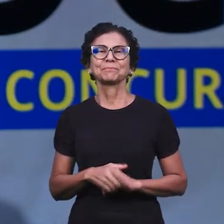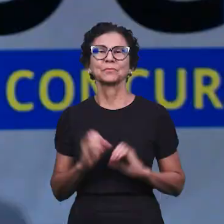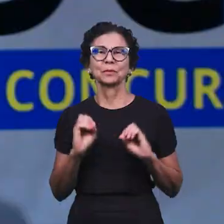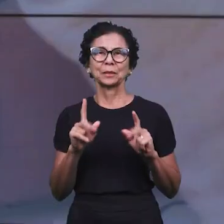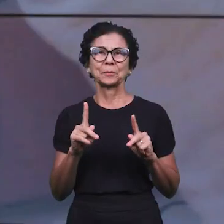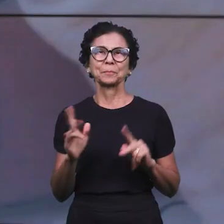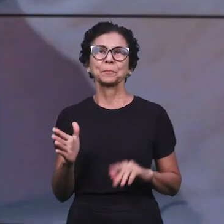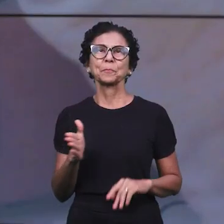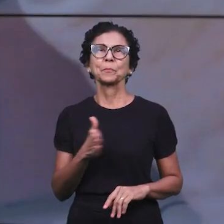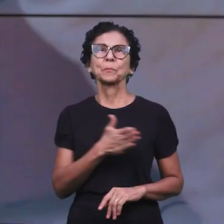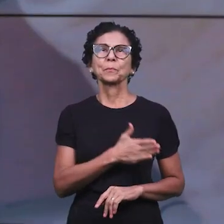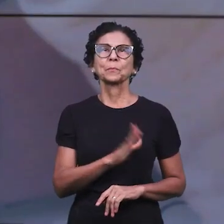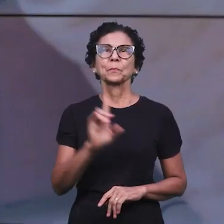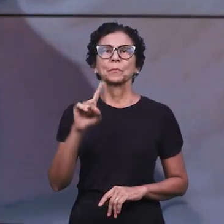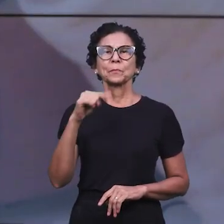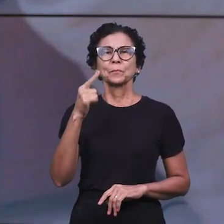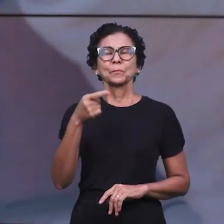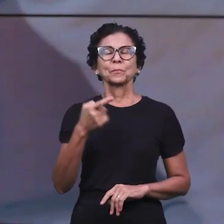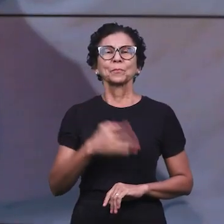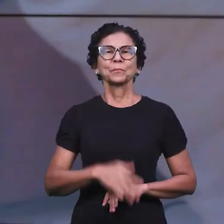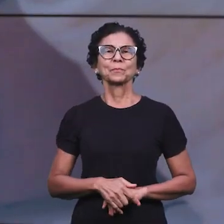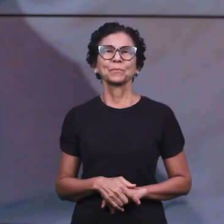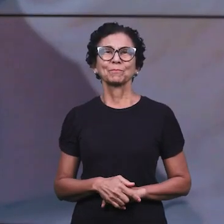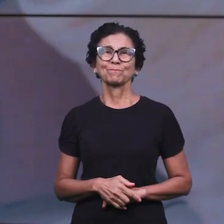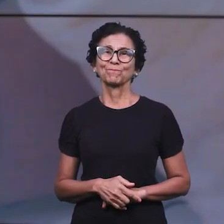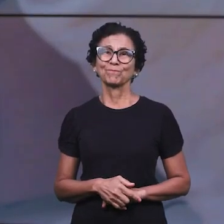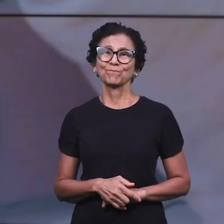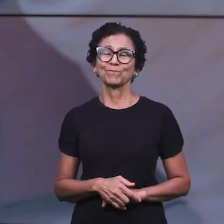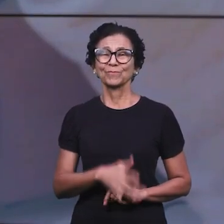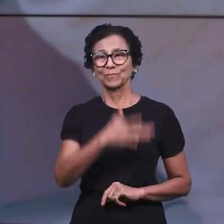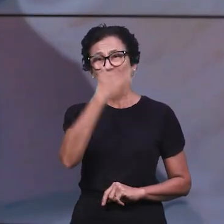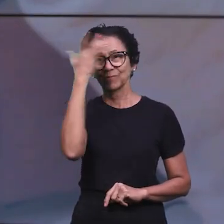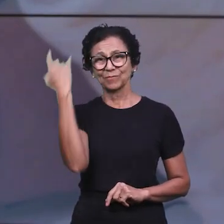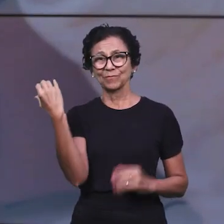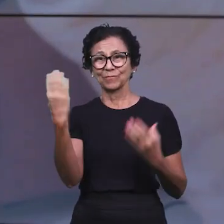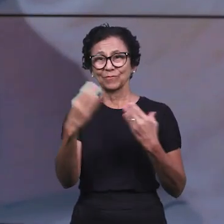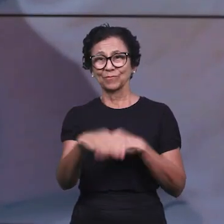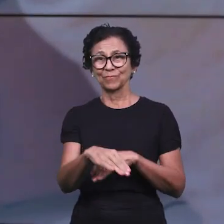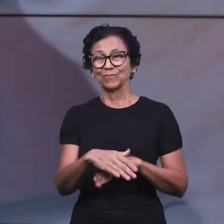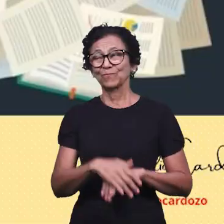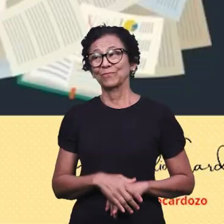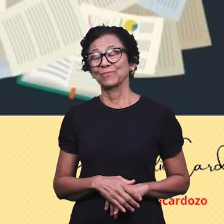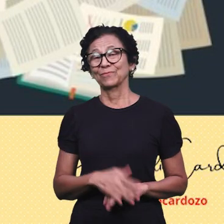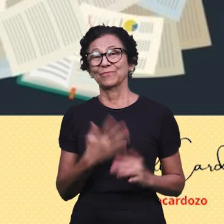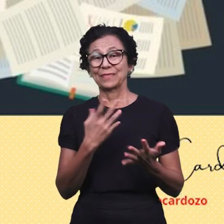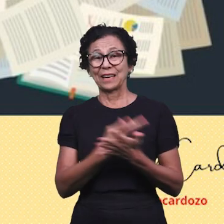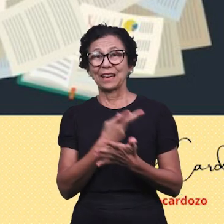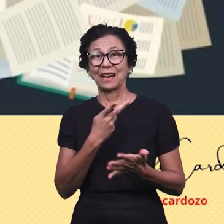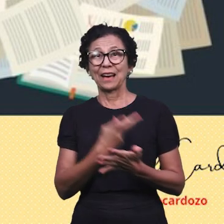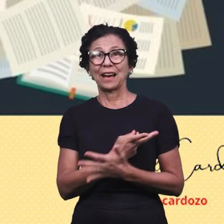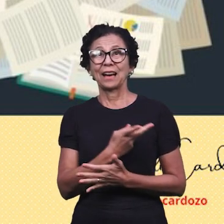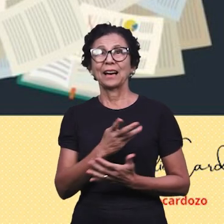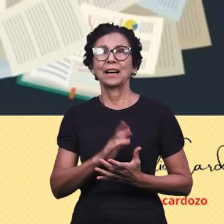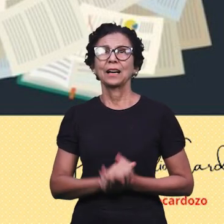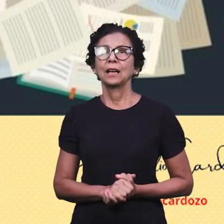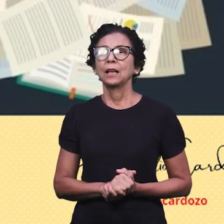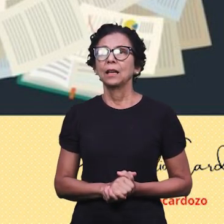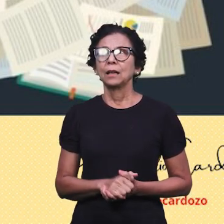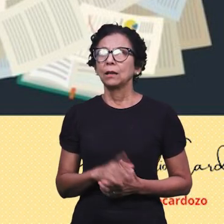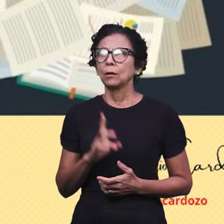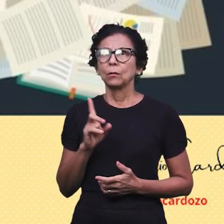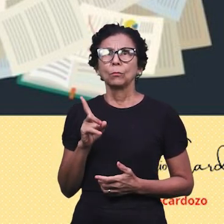bem? Próximo erro de um concurseiro iniciante, meus queridos, olha só, é o excesso de